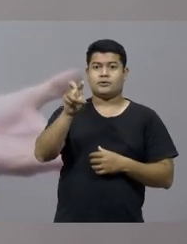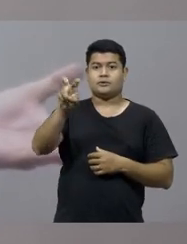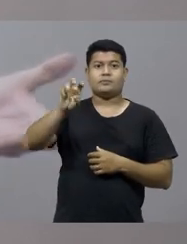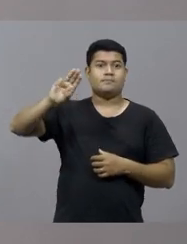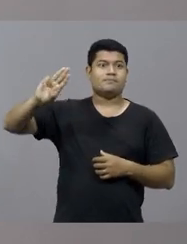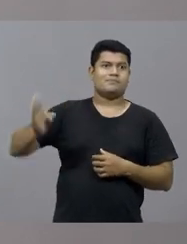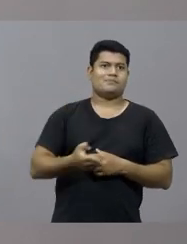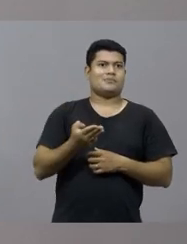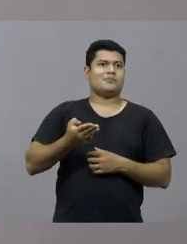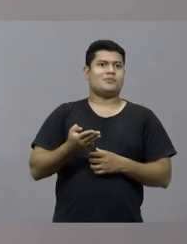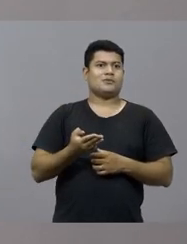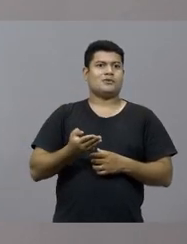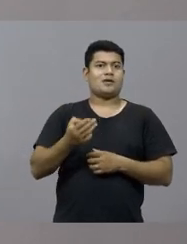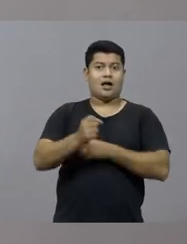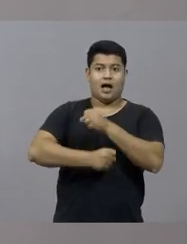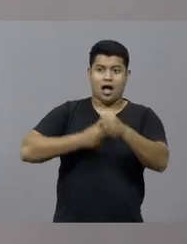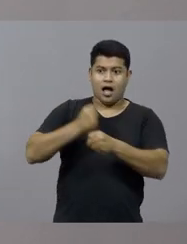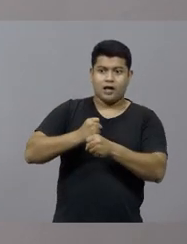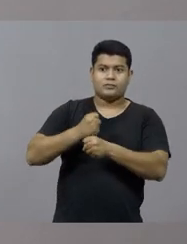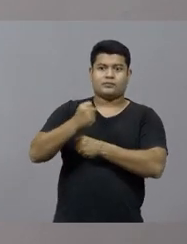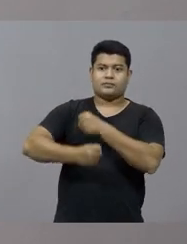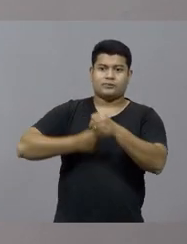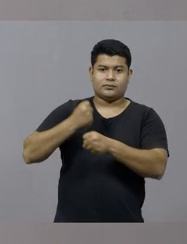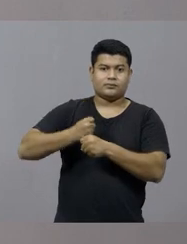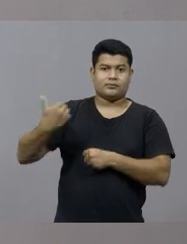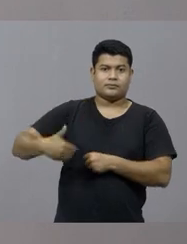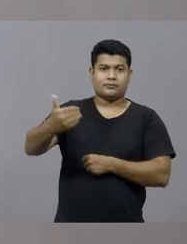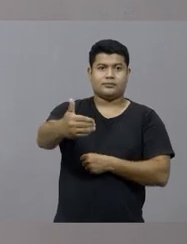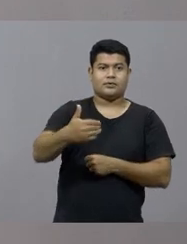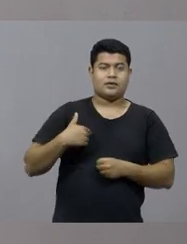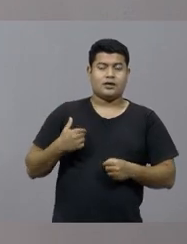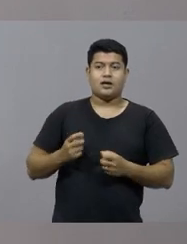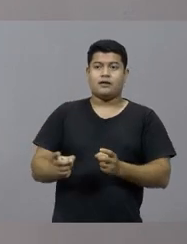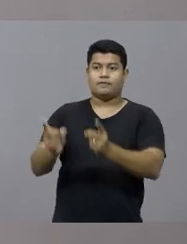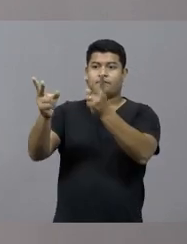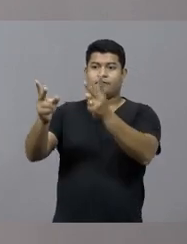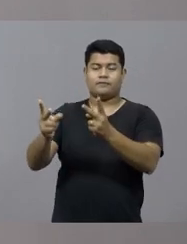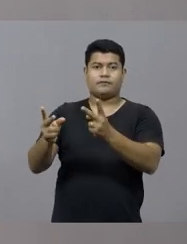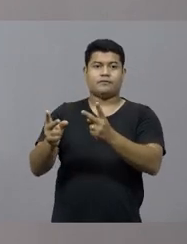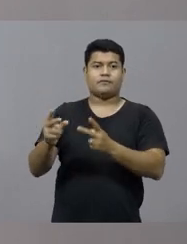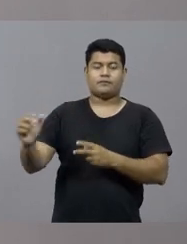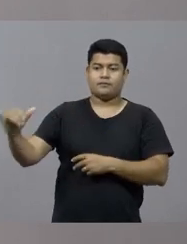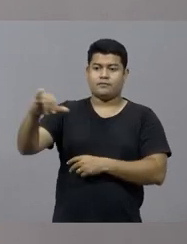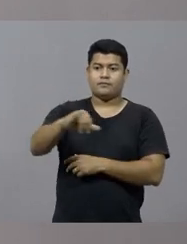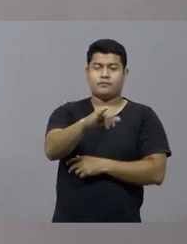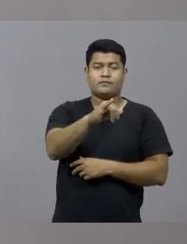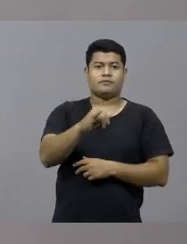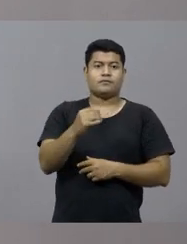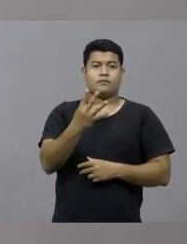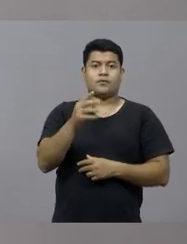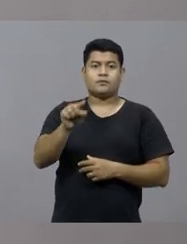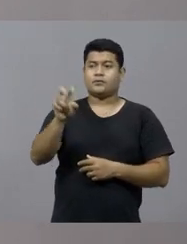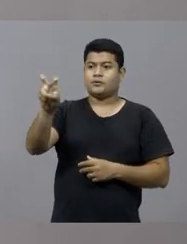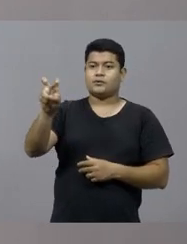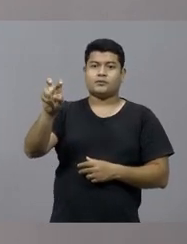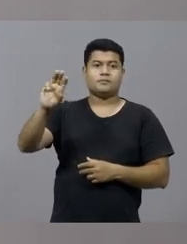reais por ano. Ele vendeu uma aeronave civil por 4,5 milhões e usa uma